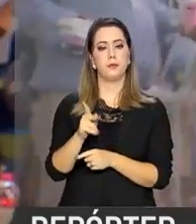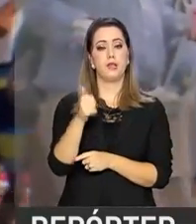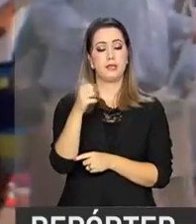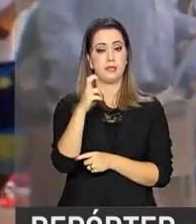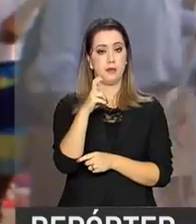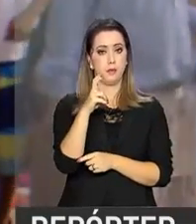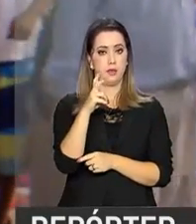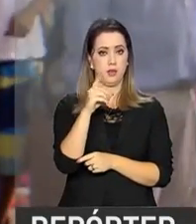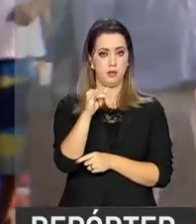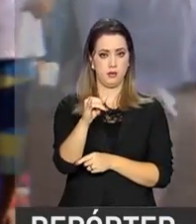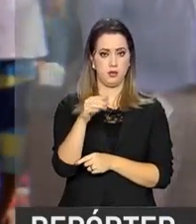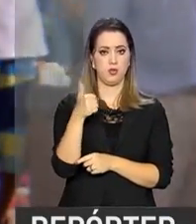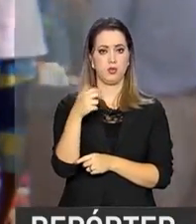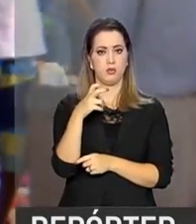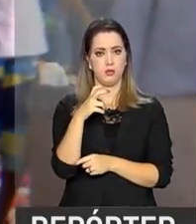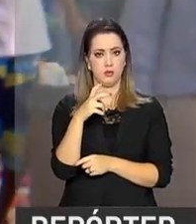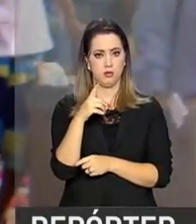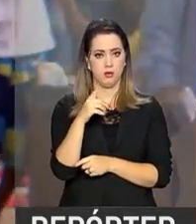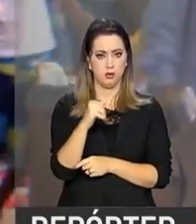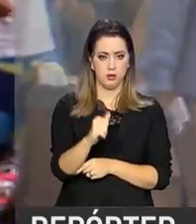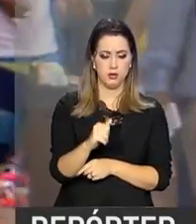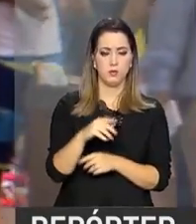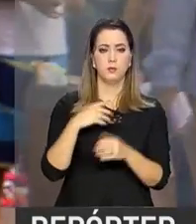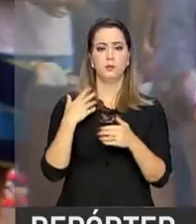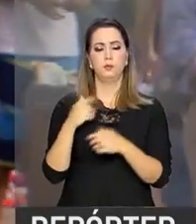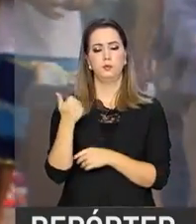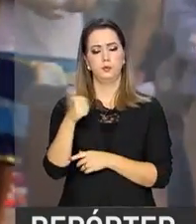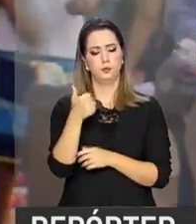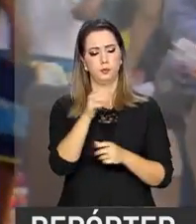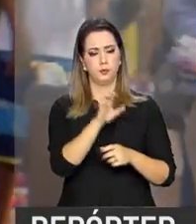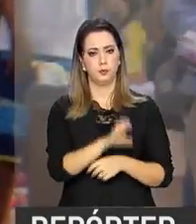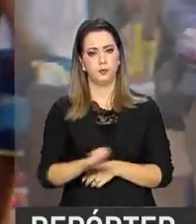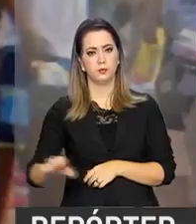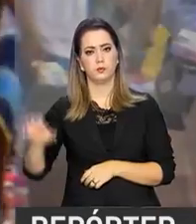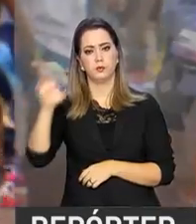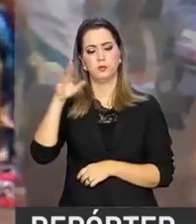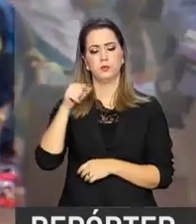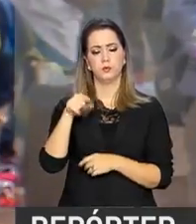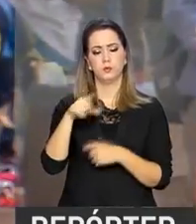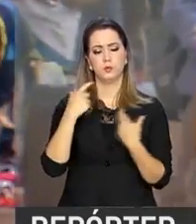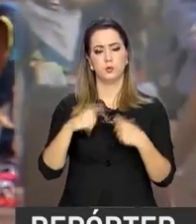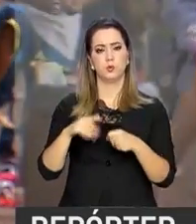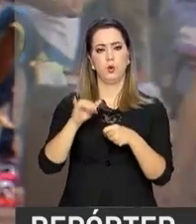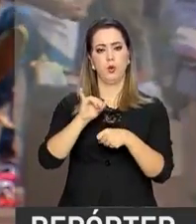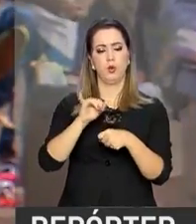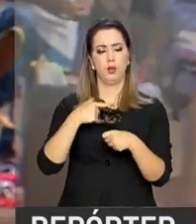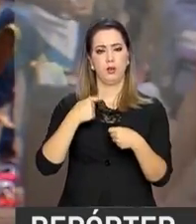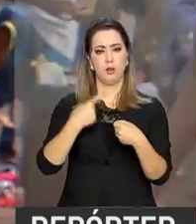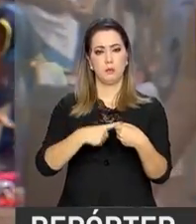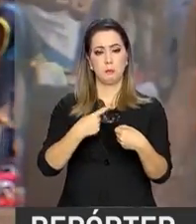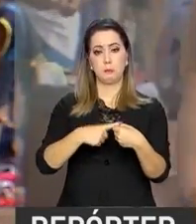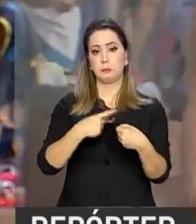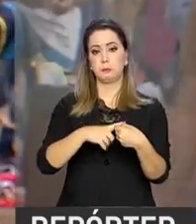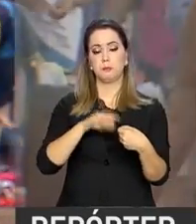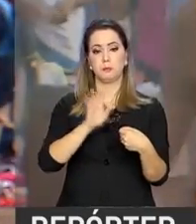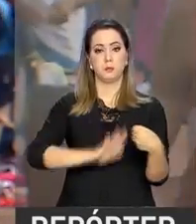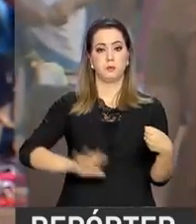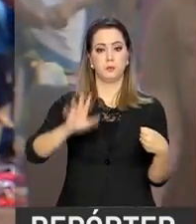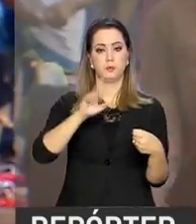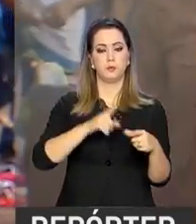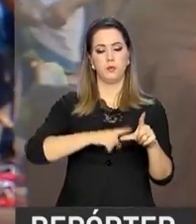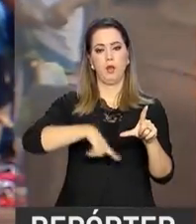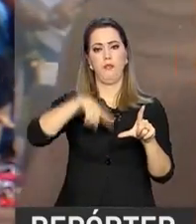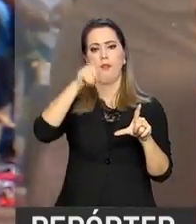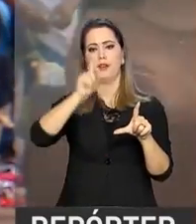dias a apuração ocorre nas onze principais regiões metropolitanas do país e ele mede a variação de preços para famílias